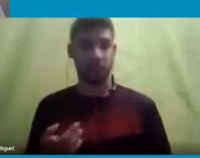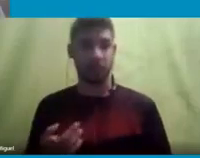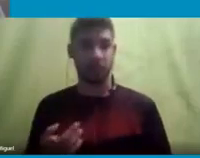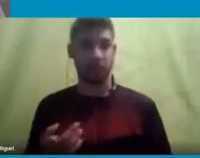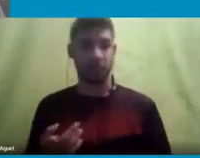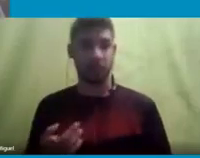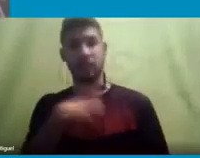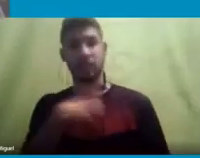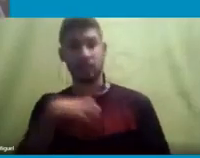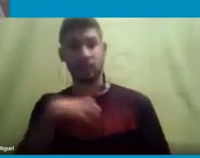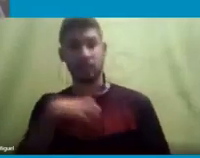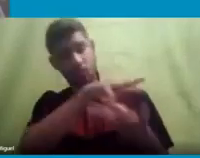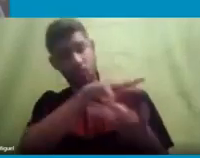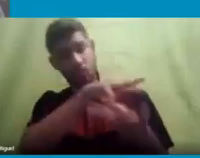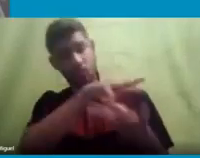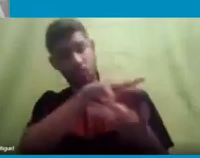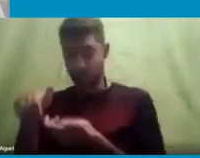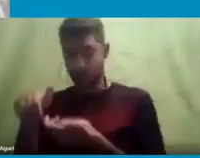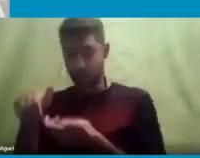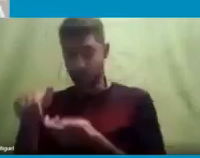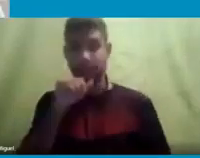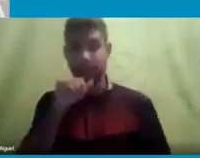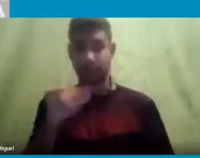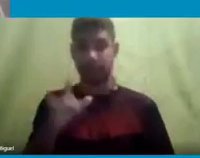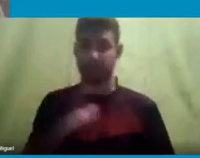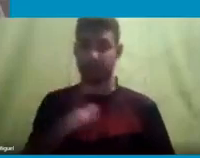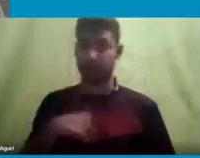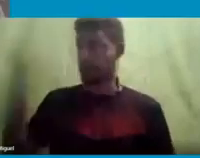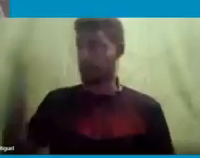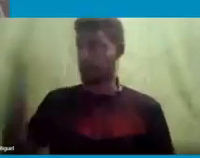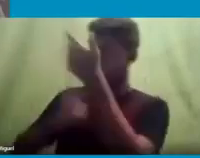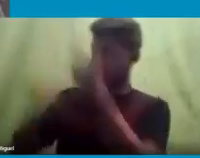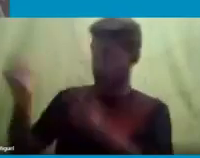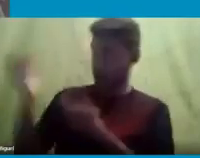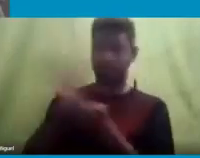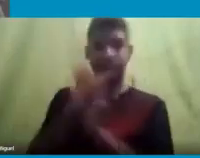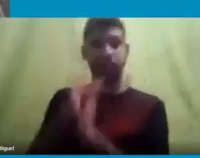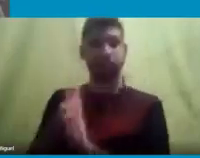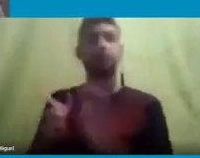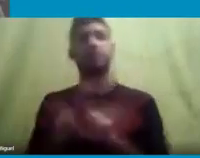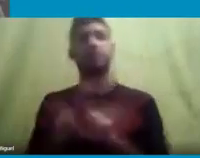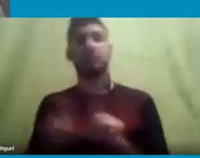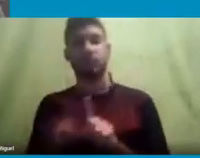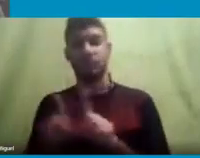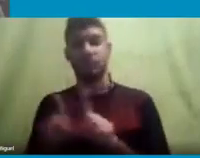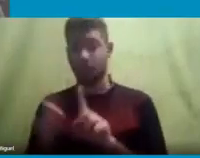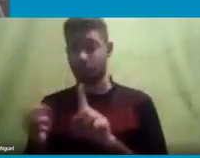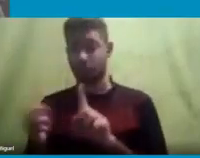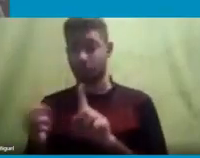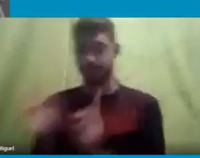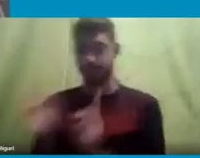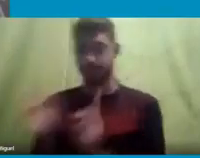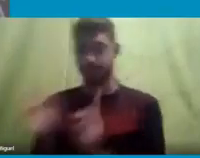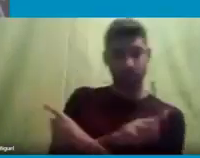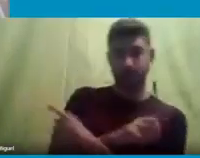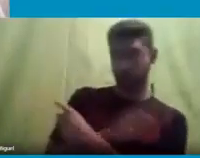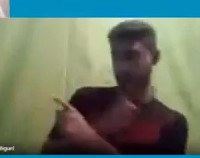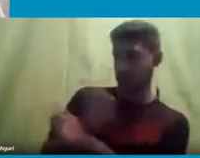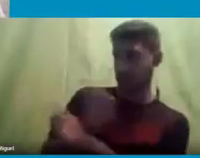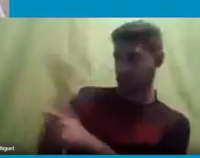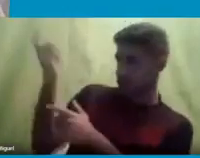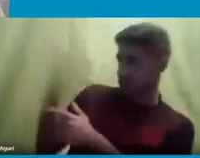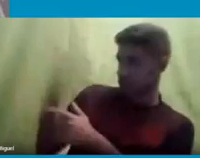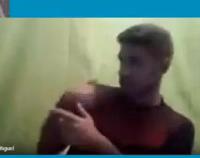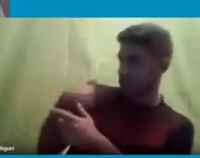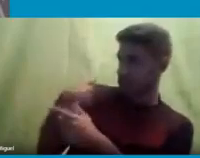mundo quando você sofre racismo. E quando você está do outro lado, né, essa cultura que